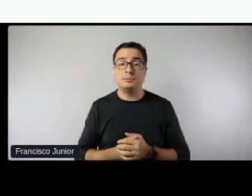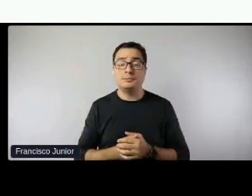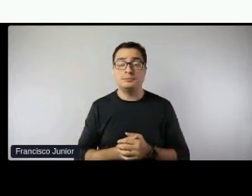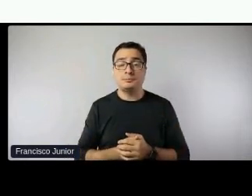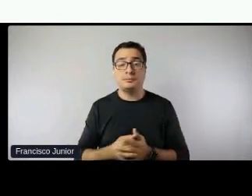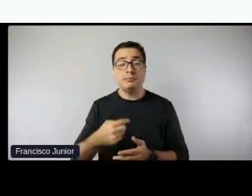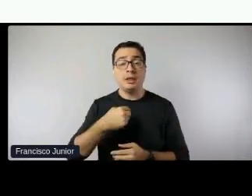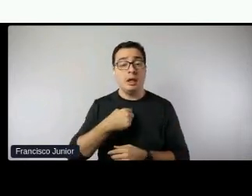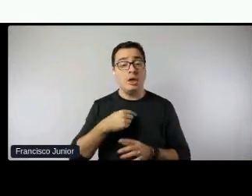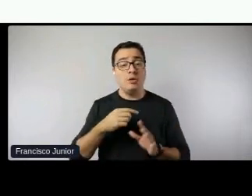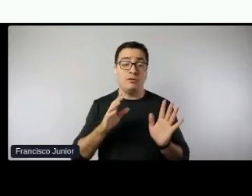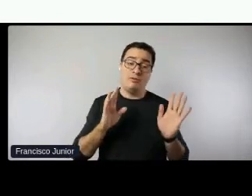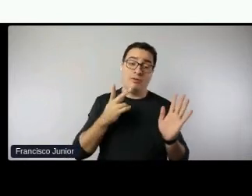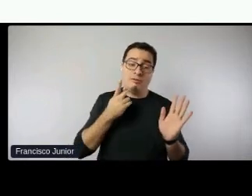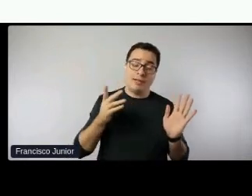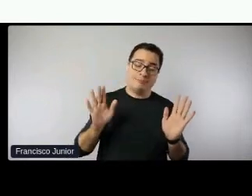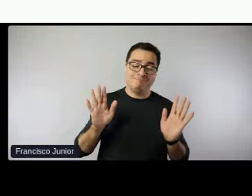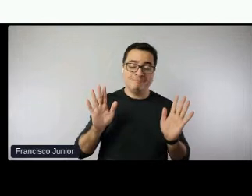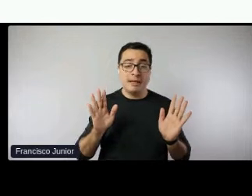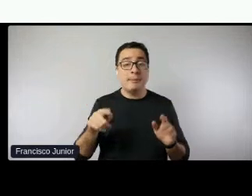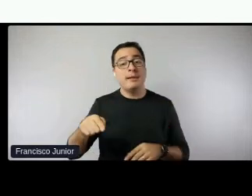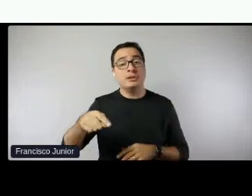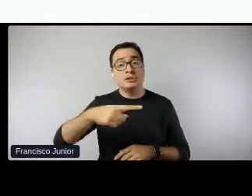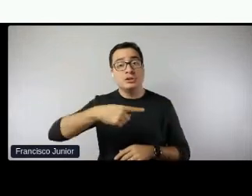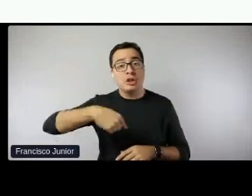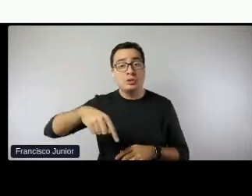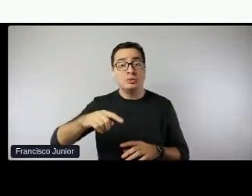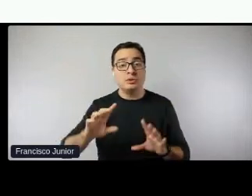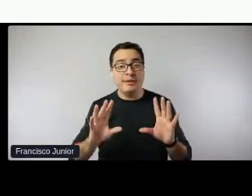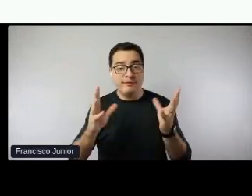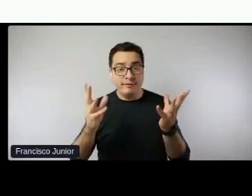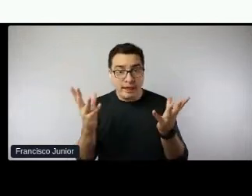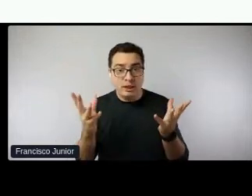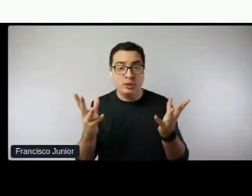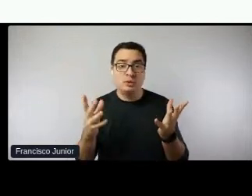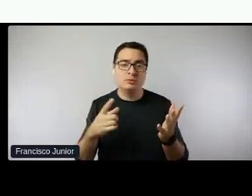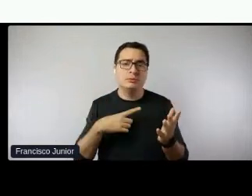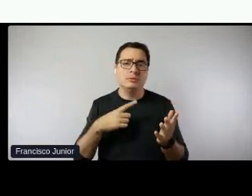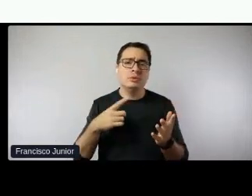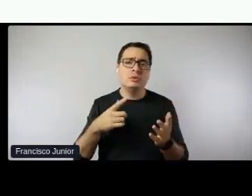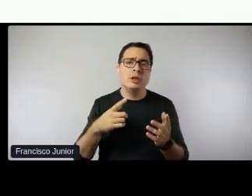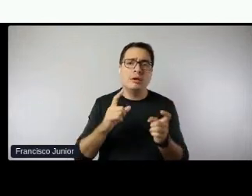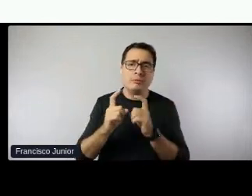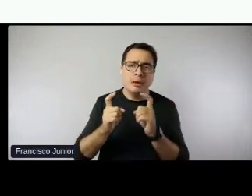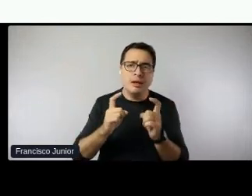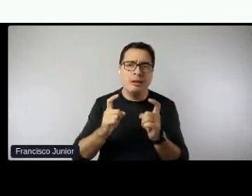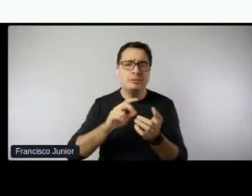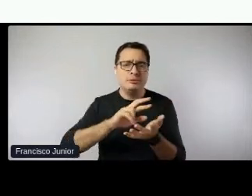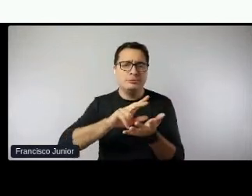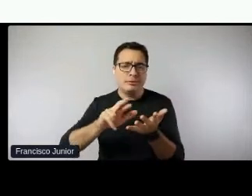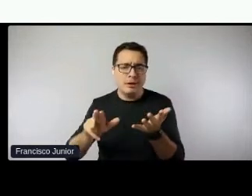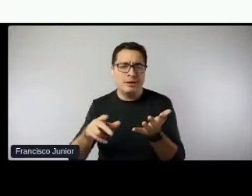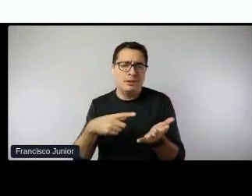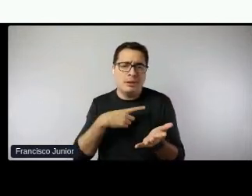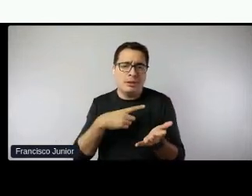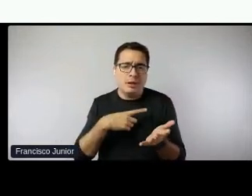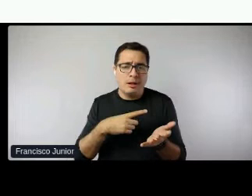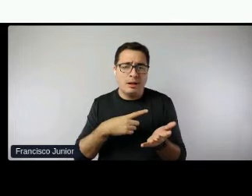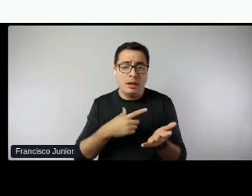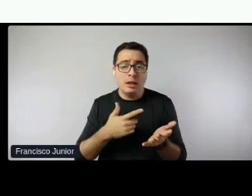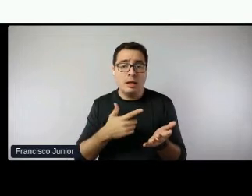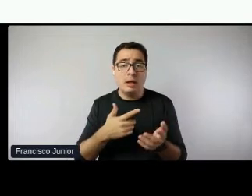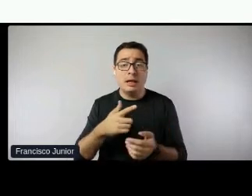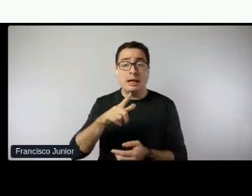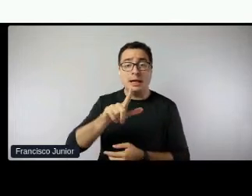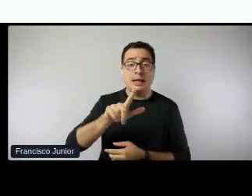sou suspeito de falar, mas os nossos eventos, nossas dailies, plannings, né? A Letícia,